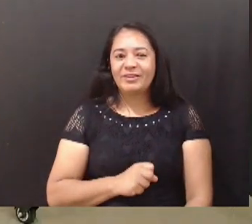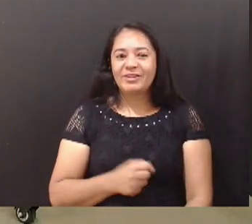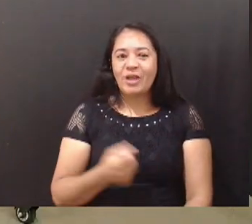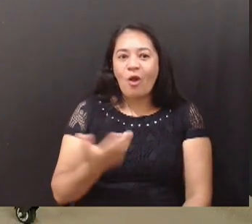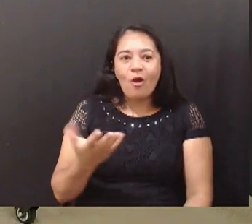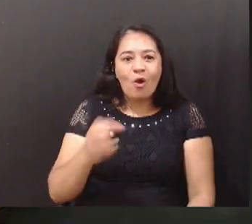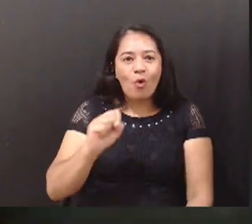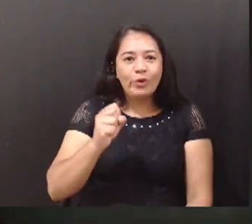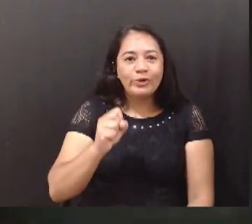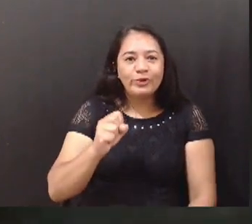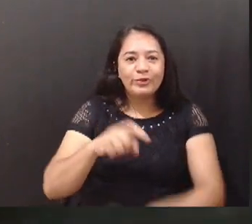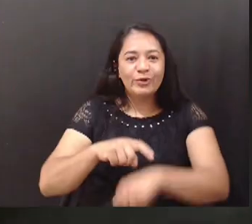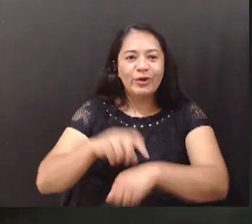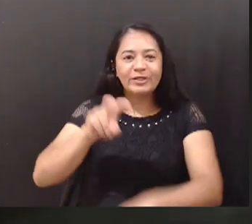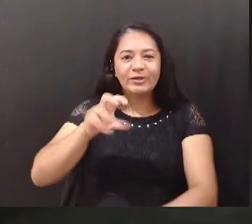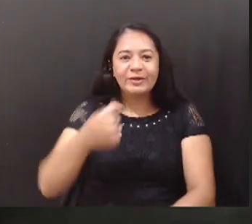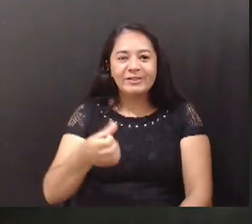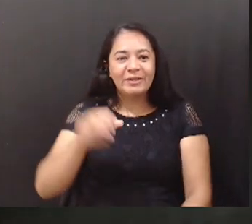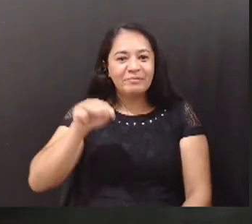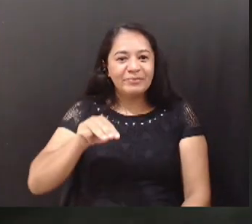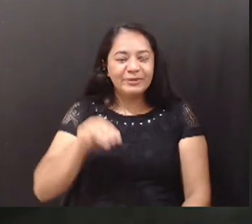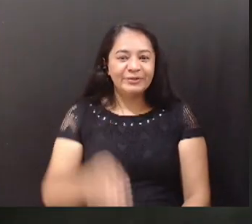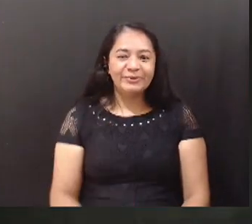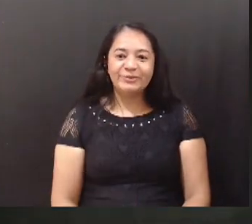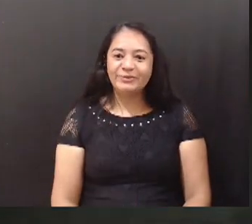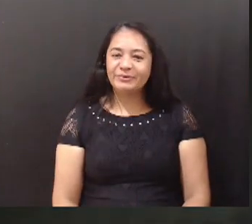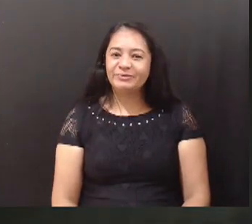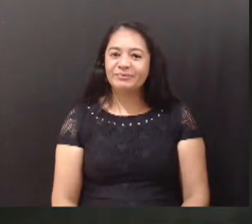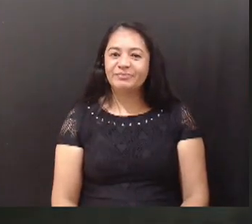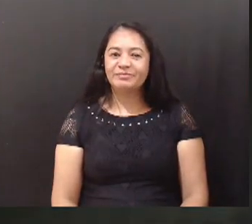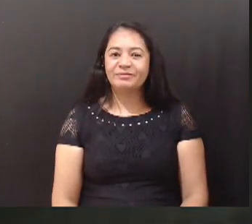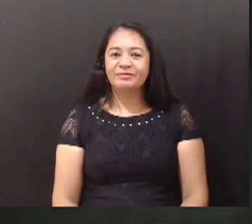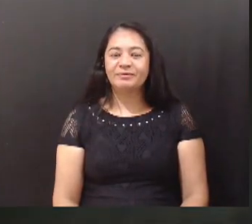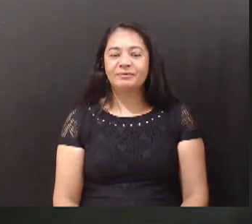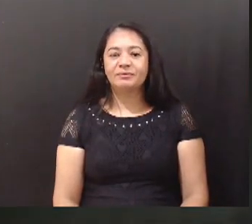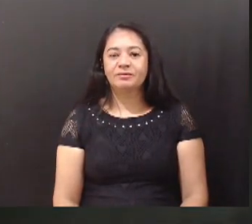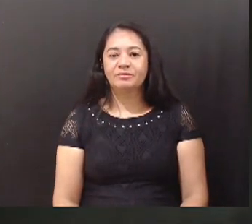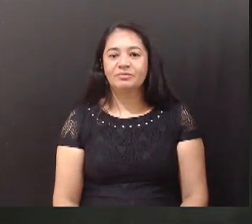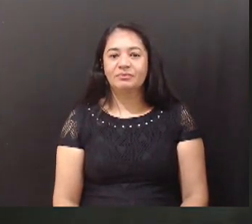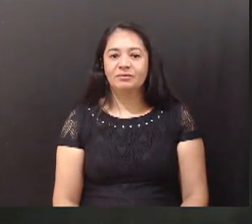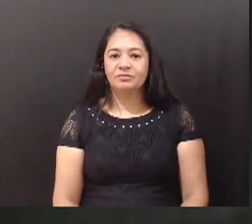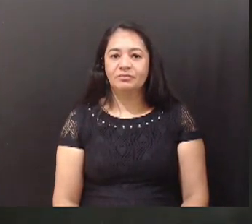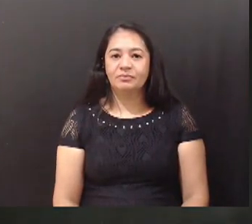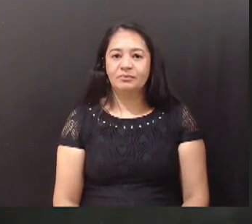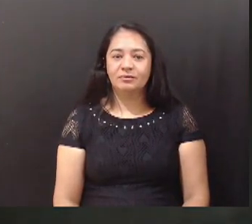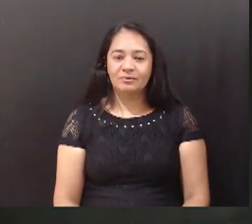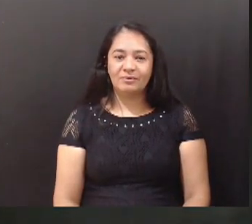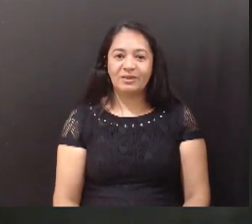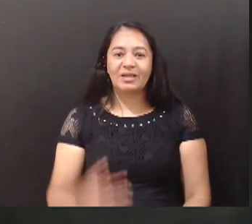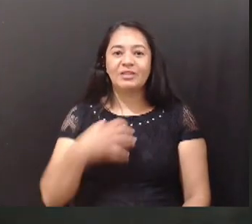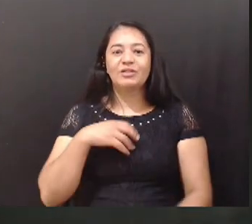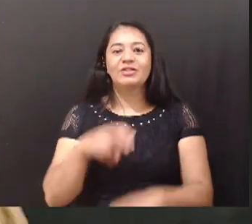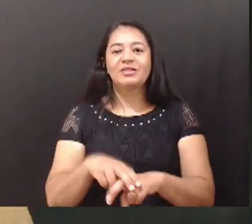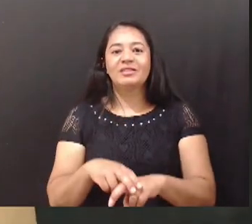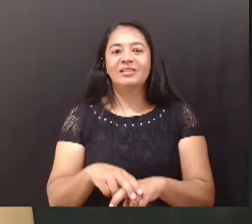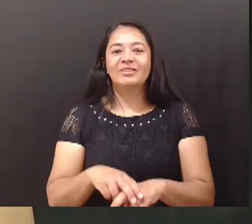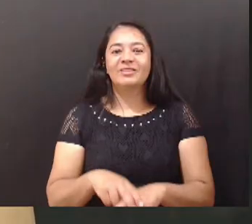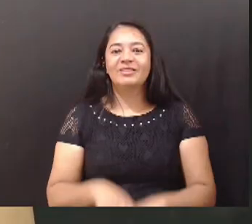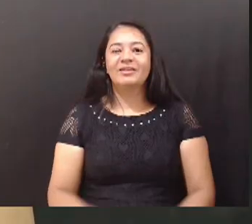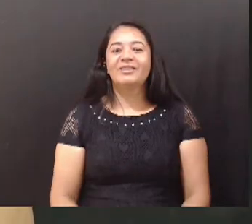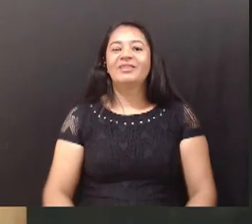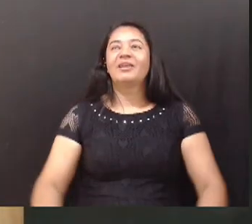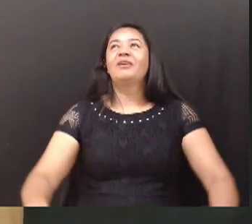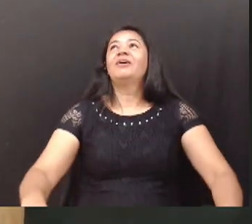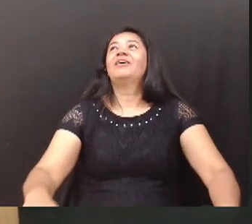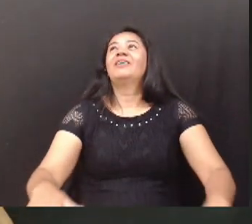Passou muito rápido. 8h56 passou muito rápido, a produção falando aqui que nós... não, até a minha forma de sentar mudou, né? Eu tô aqui, daqui a pouco eu tô deitada assim, parece que